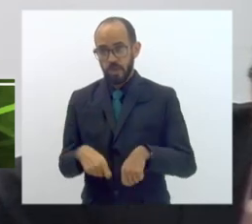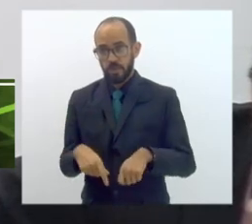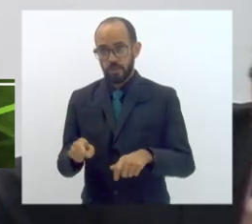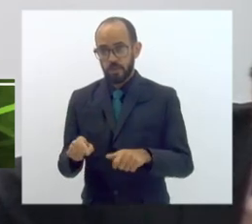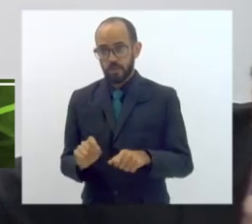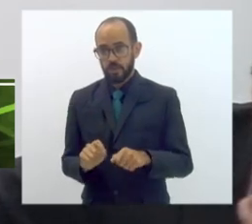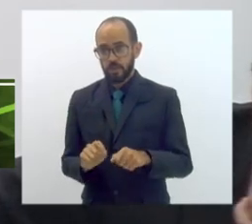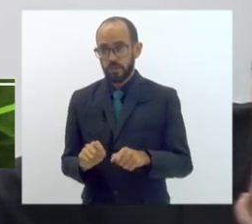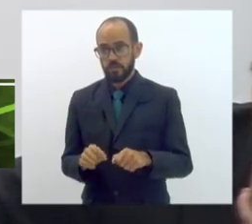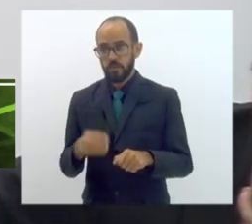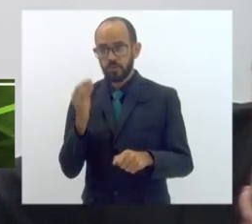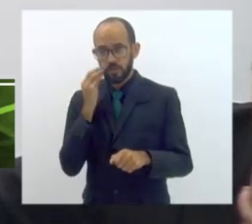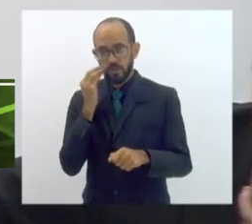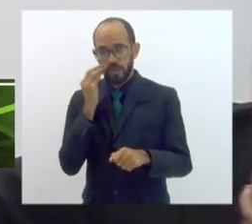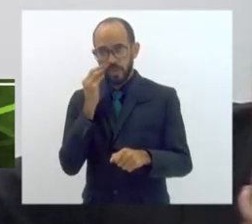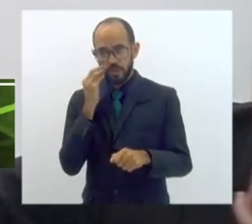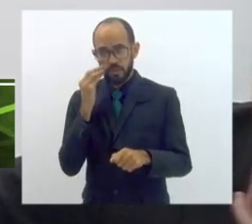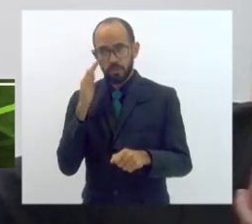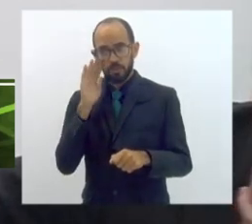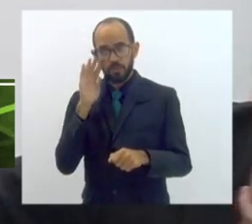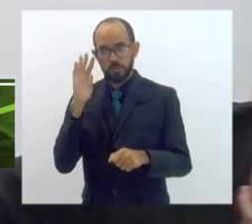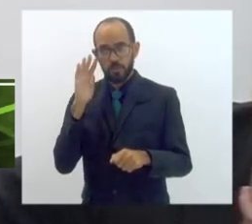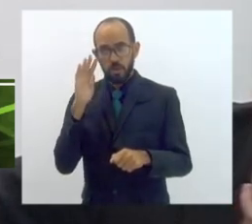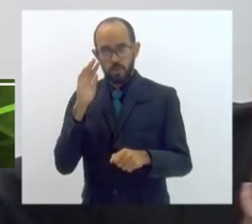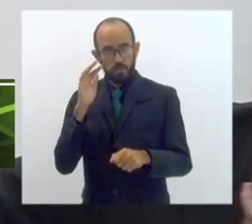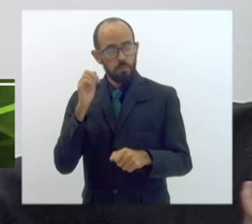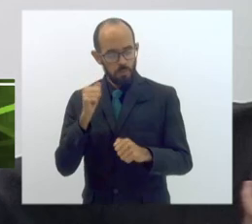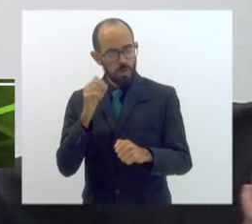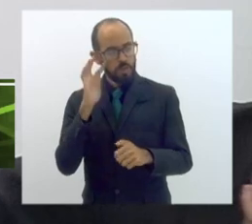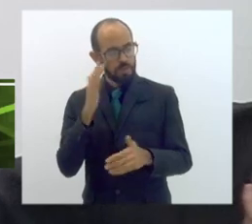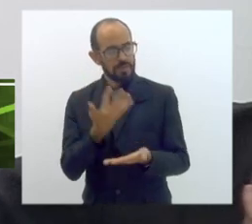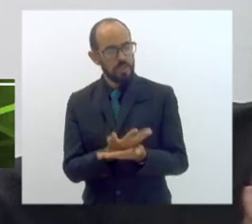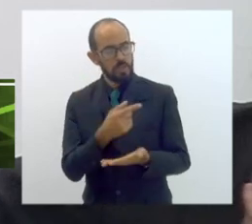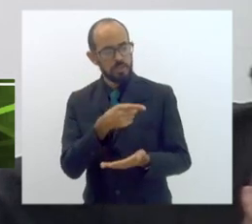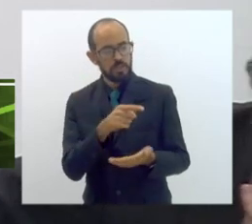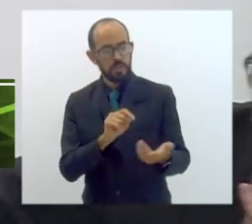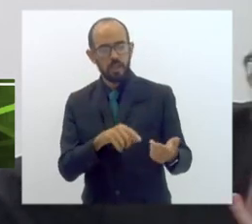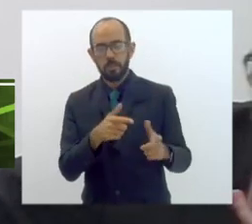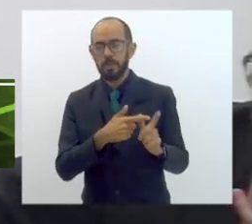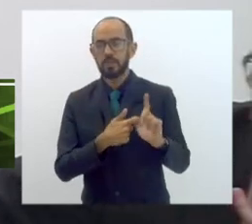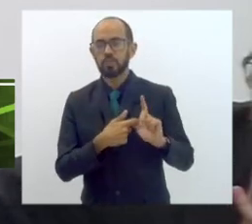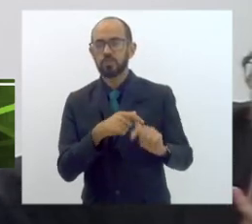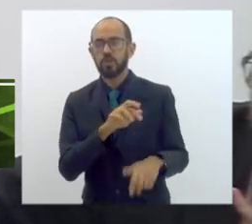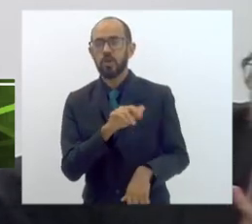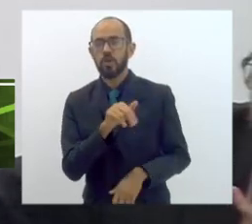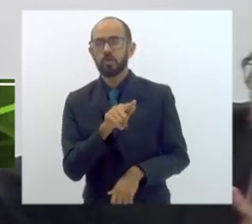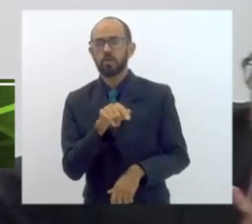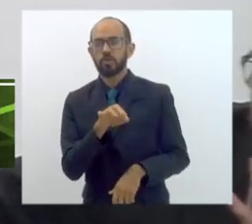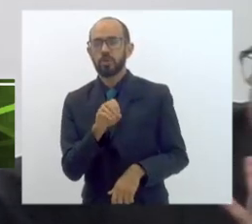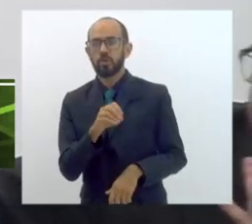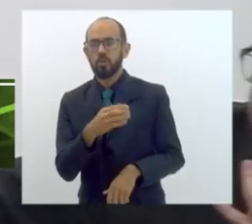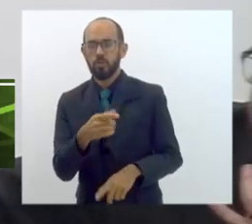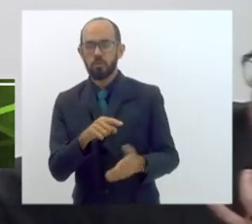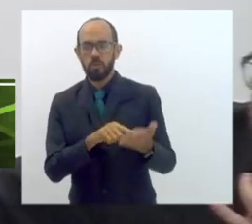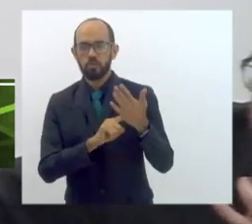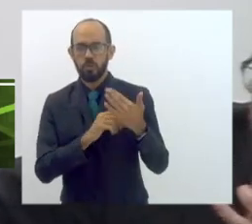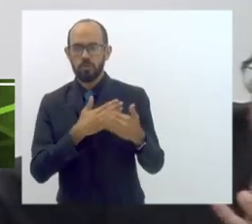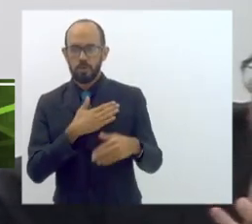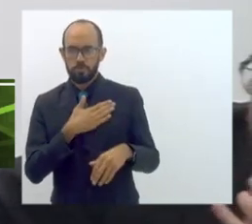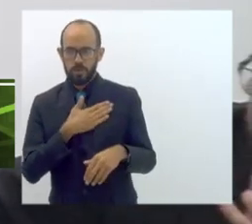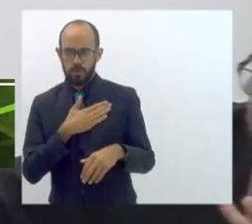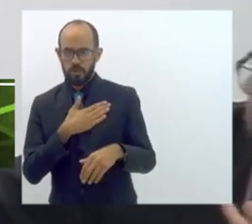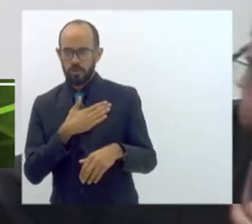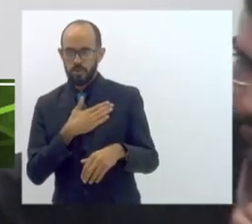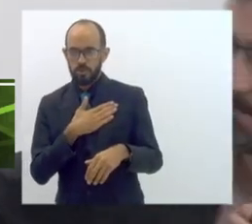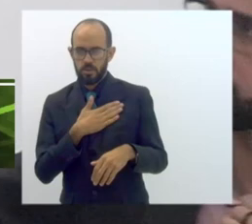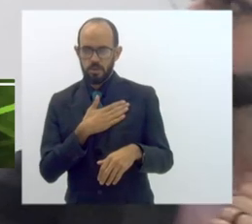de fogo, vocês podem ter certeza, eu devo ao Rodrigo Lages, que me mostrou, falou, Jair, isso